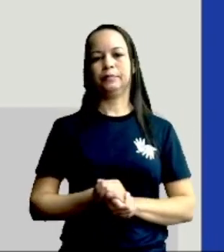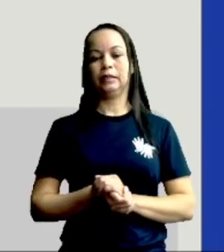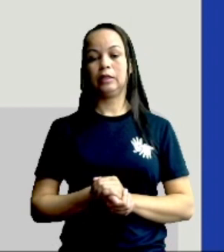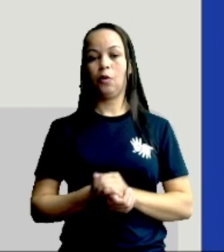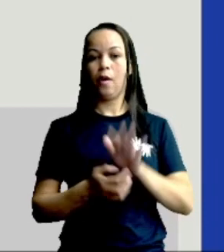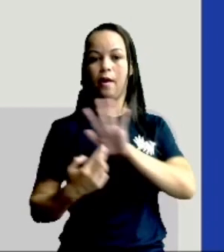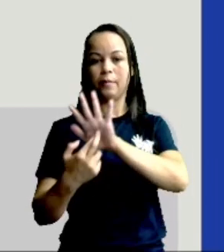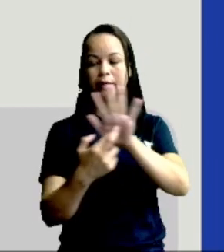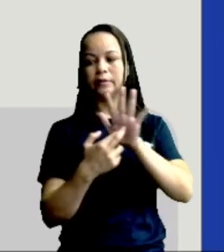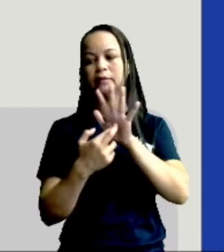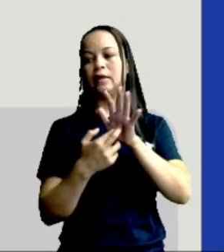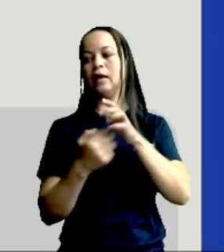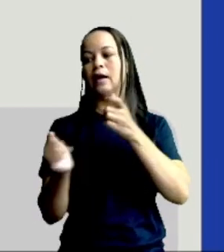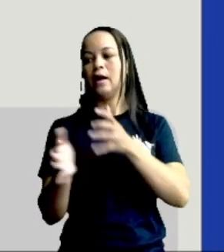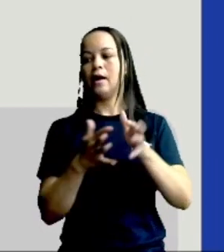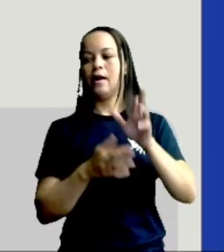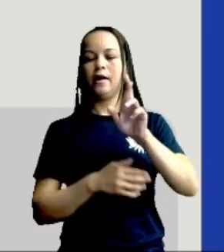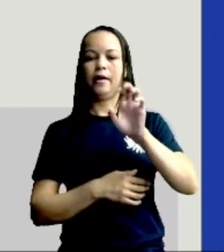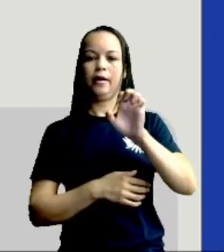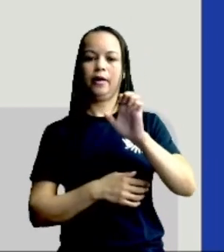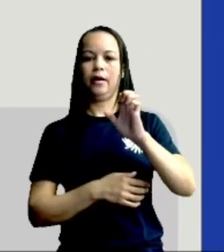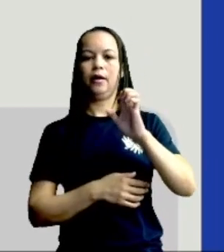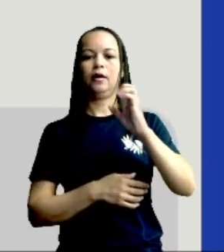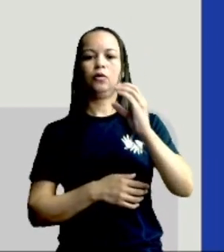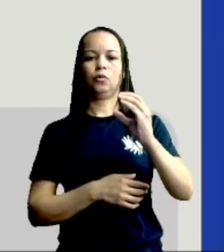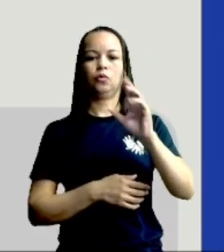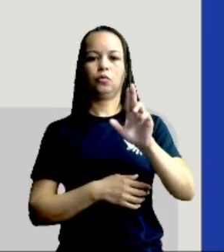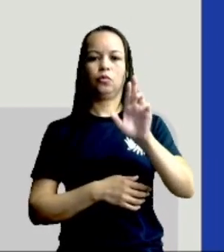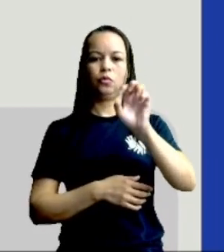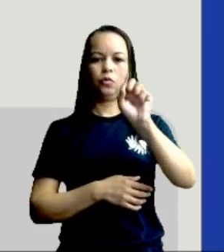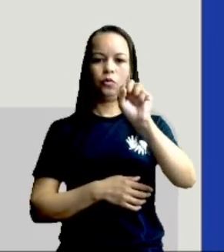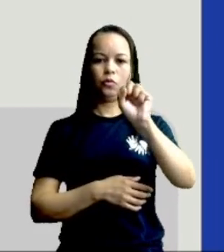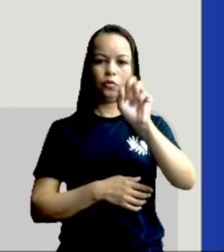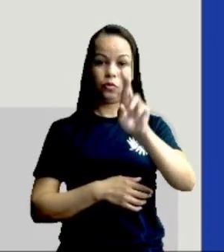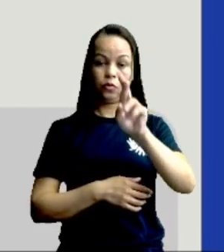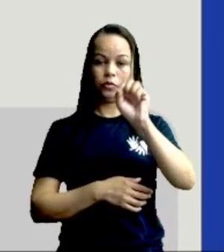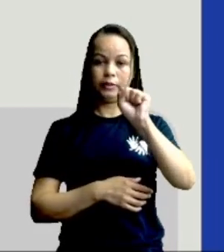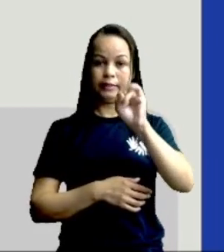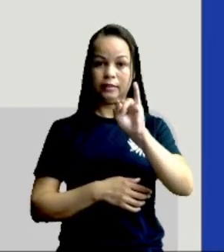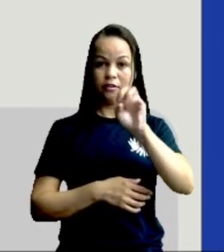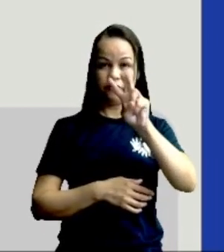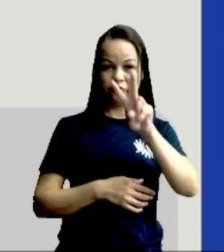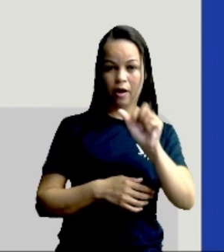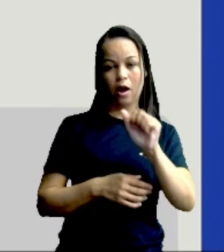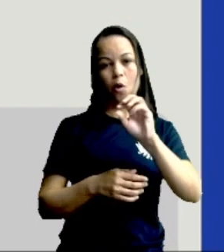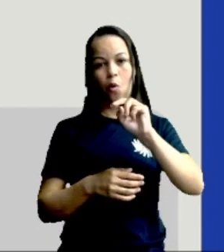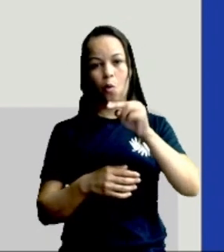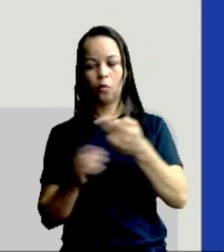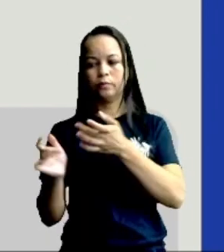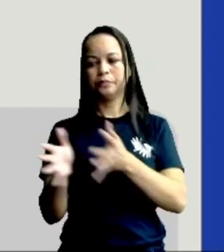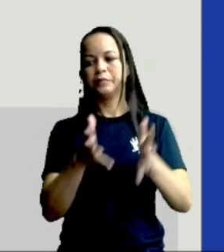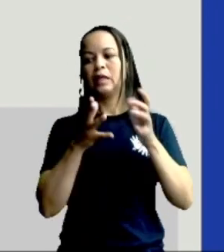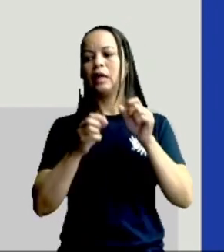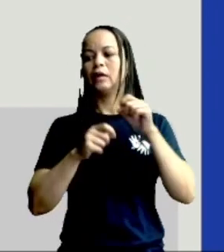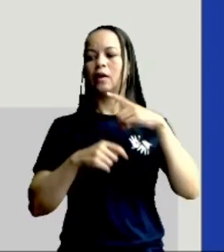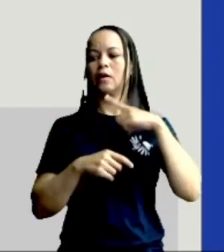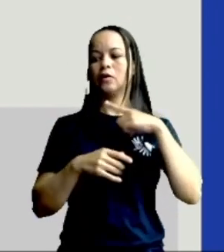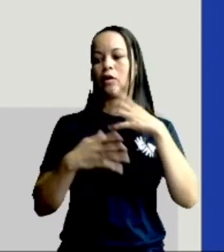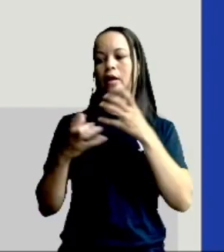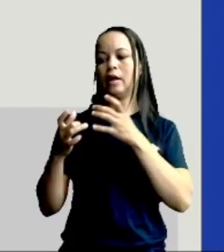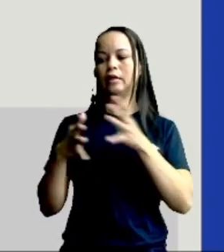recursiva ou recorrente, quando determinado termo pode ser calculado em função de